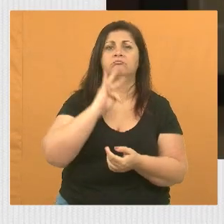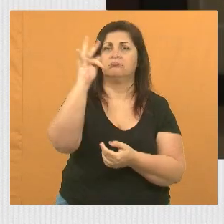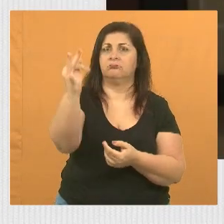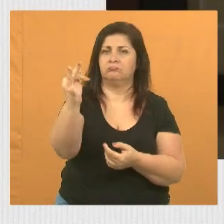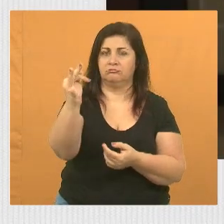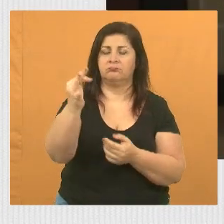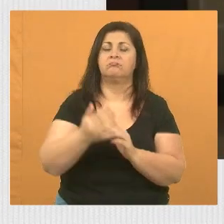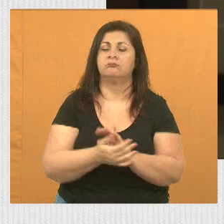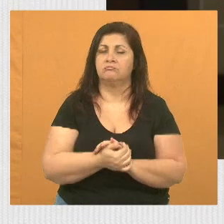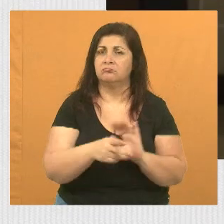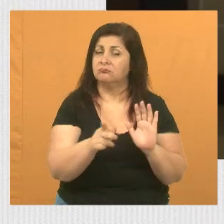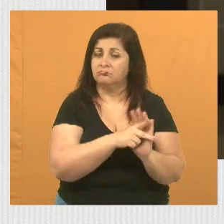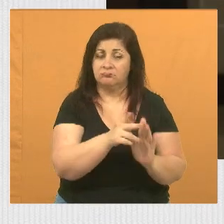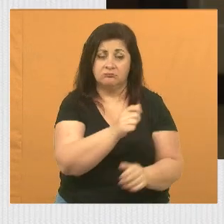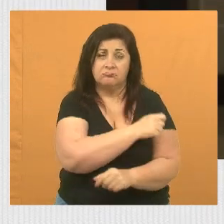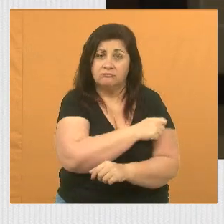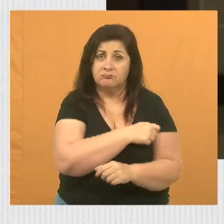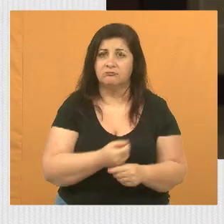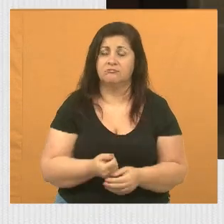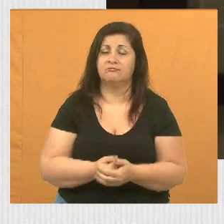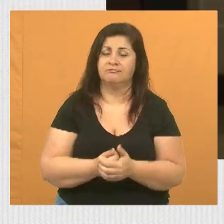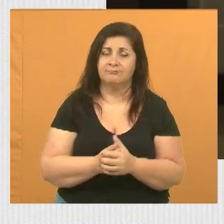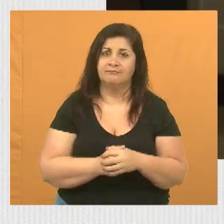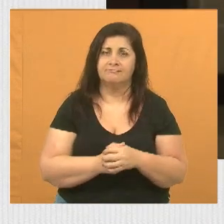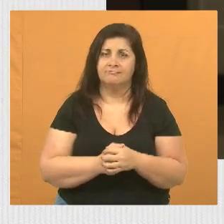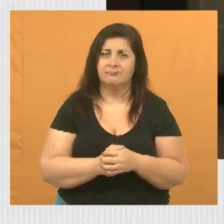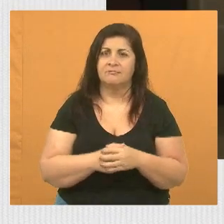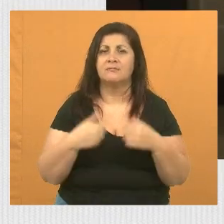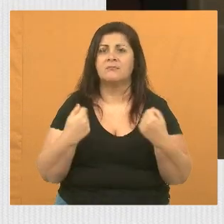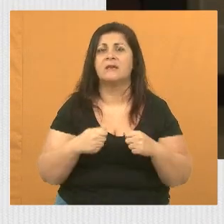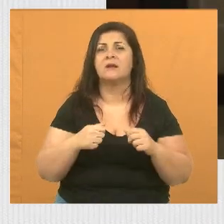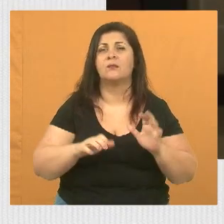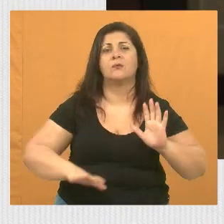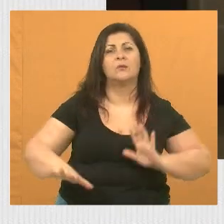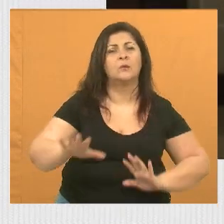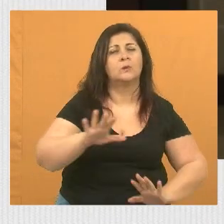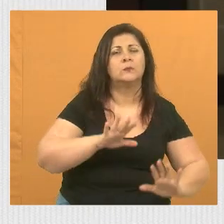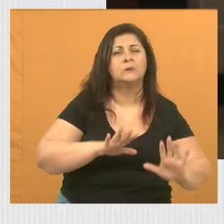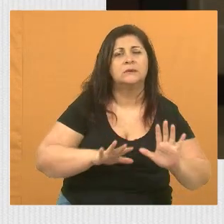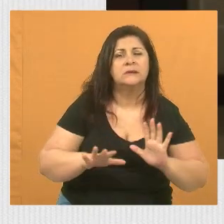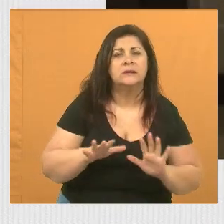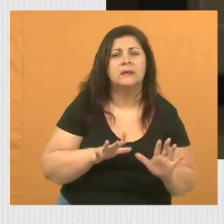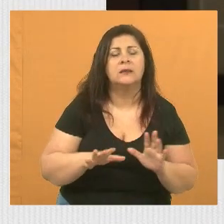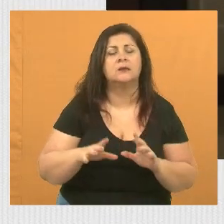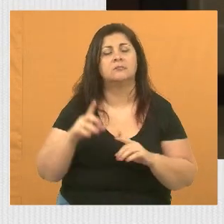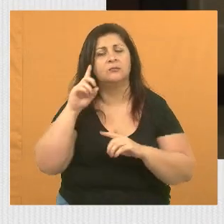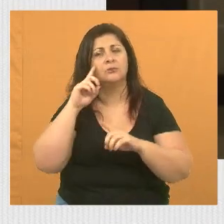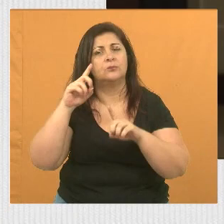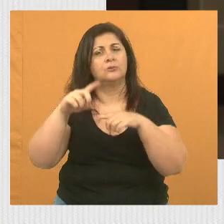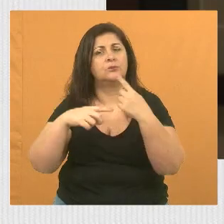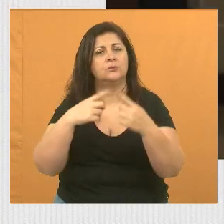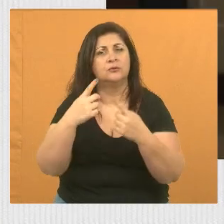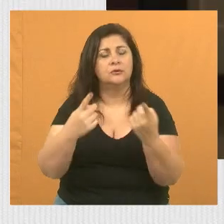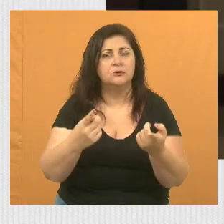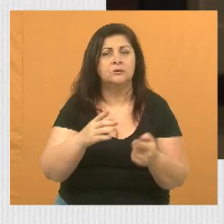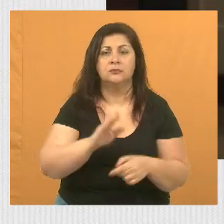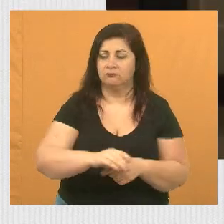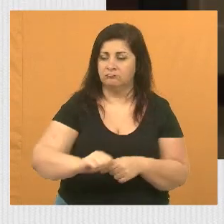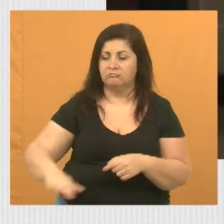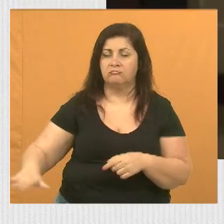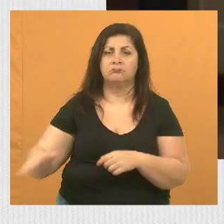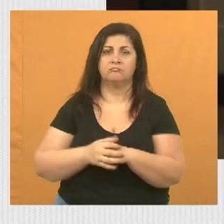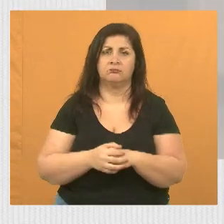com o futuro que é deles, muito promissor. Então, tem que ter um cuidado muito minucioso nesse dia a dia com as crianças e com a